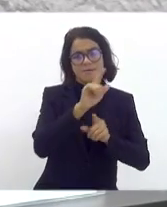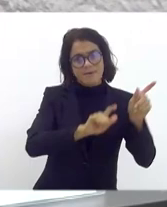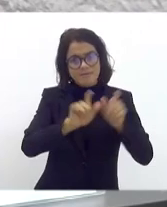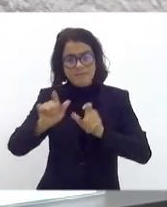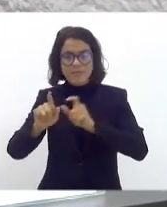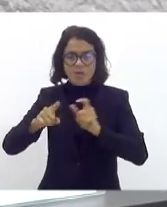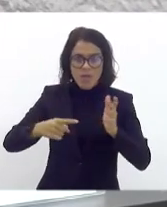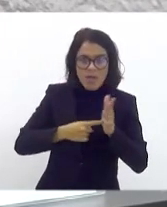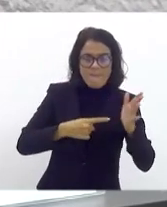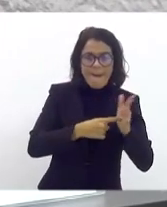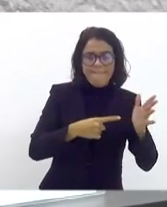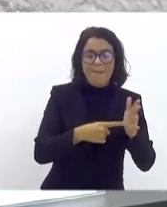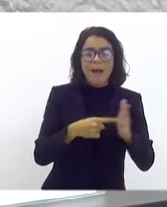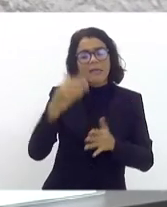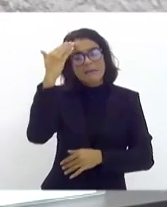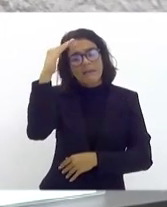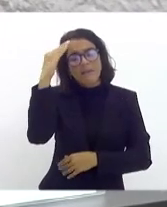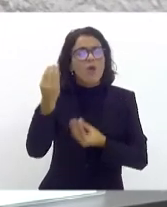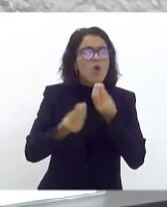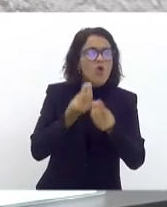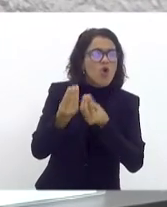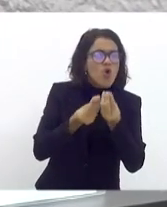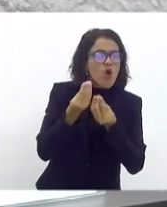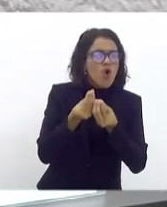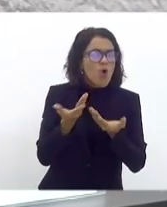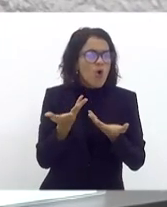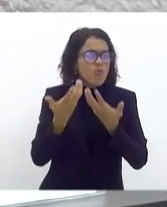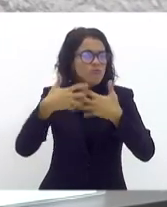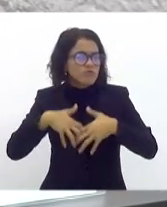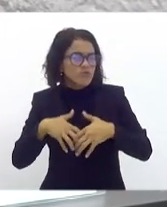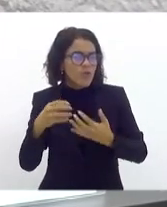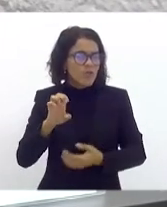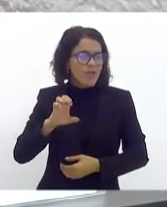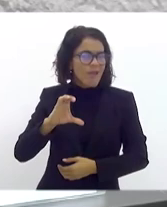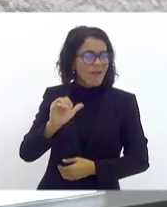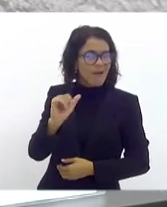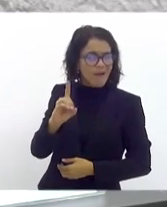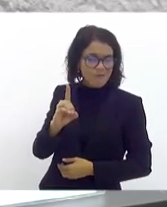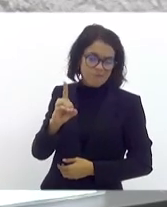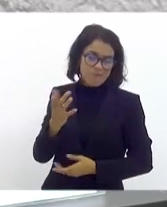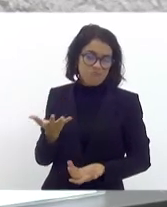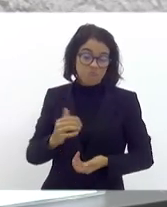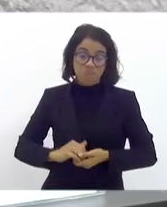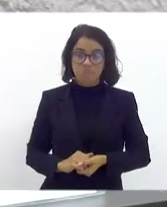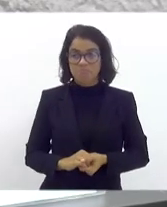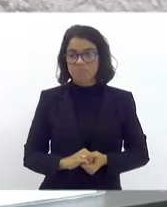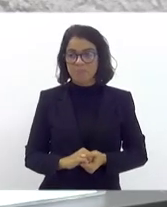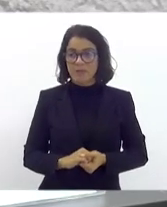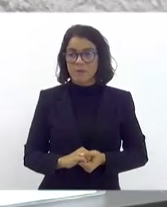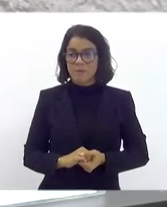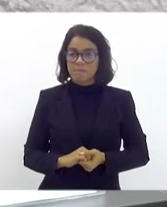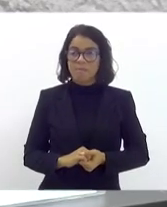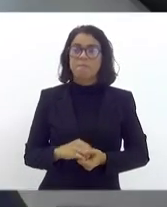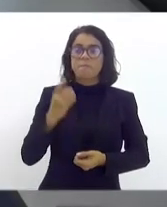a demanda e reclamações e entender a posição do ECAD. Né? A minha sugestão fica nesse sentido aí. Olha,